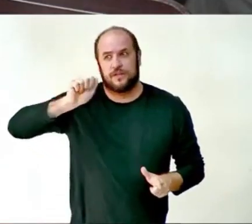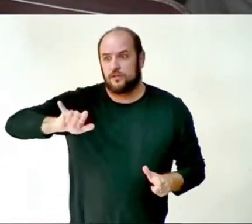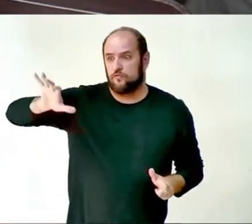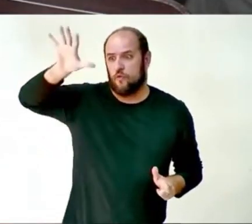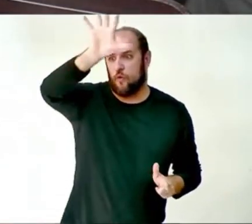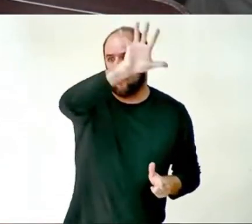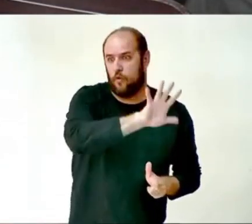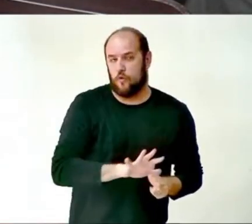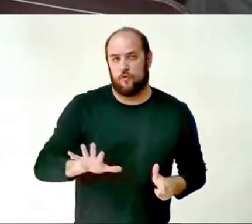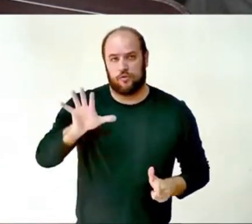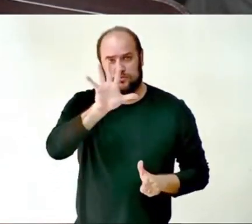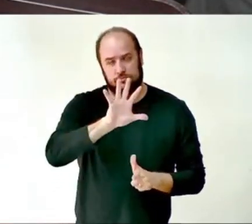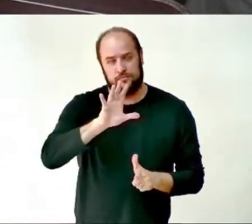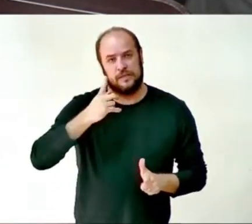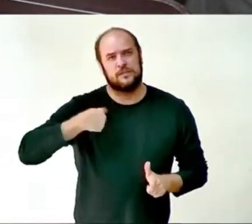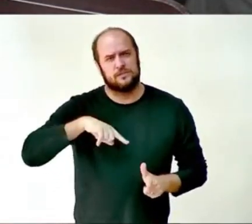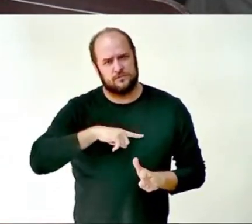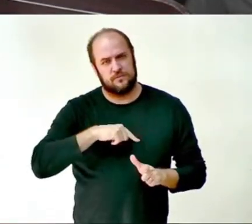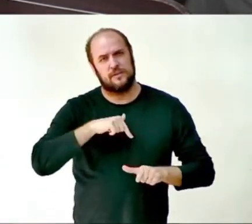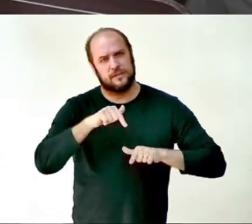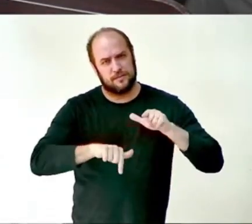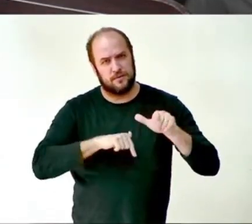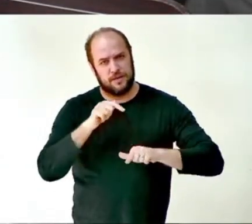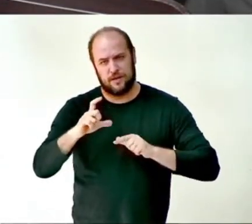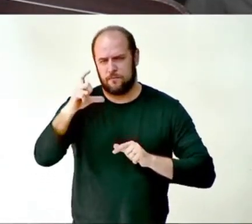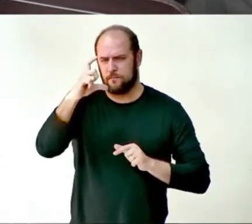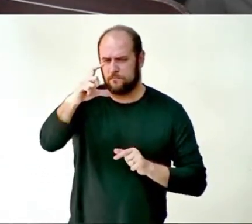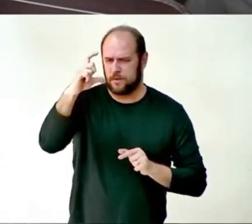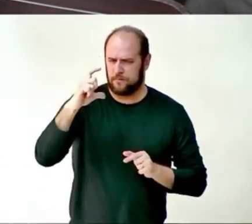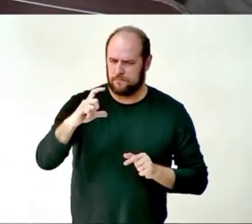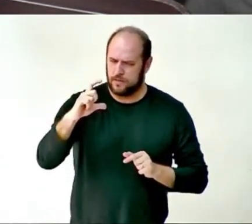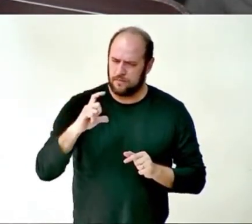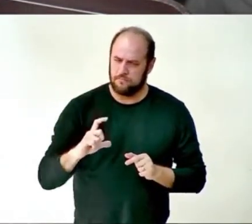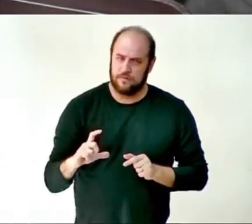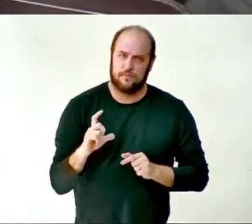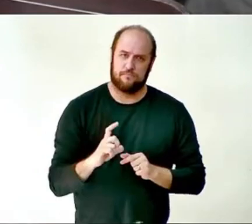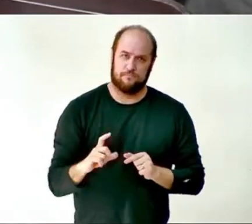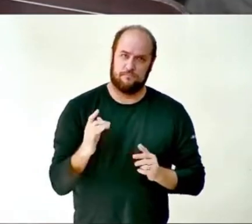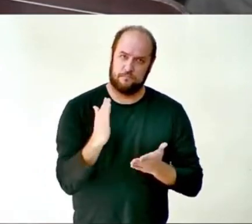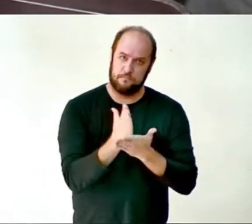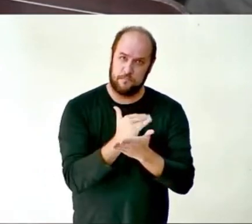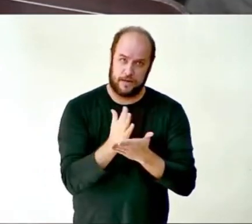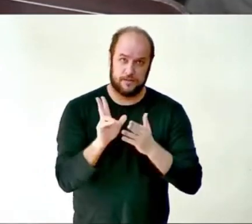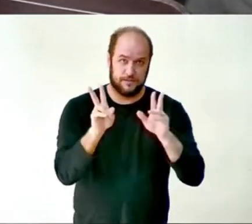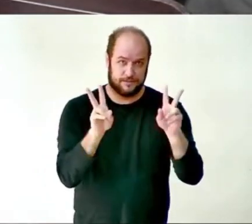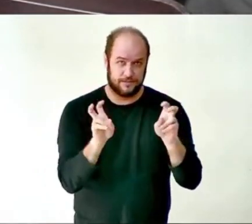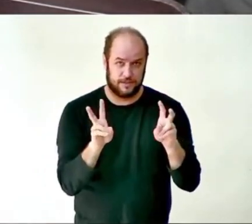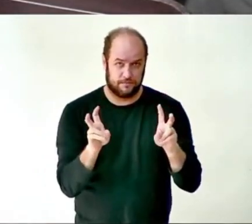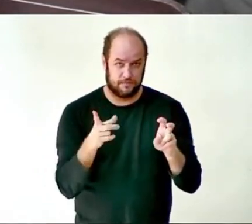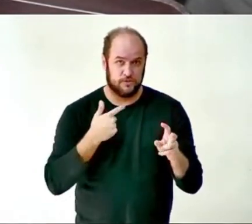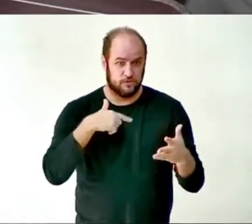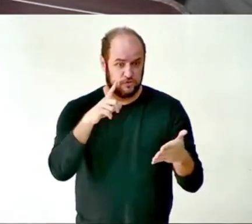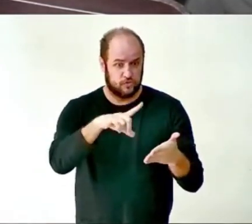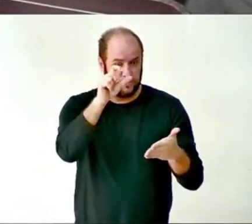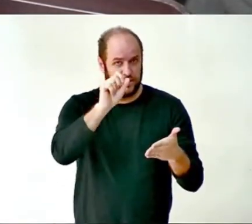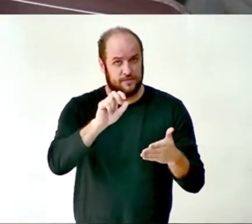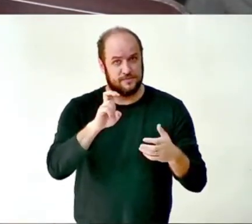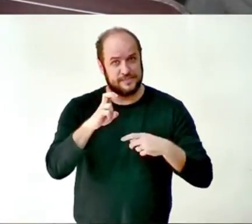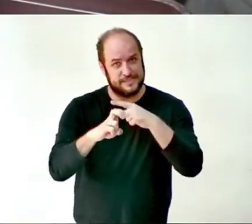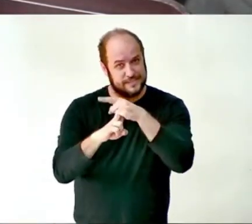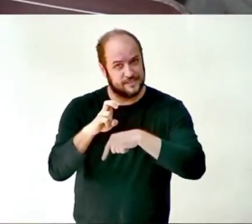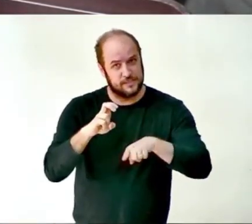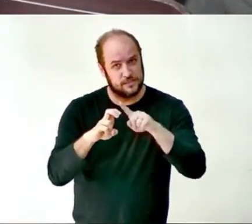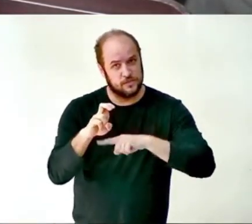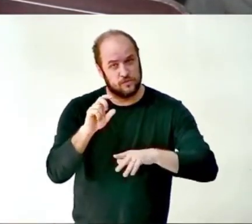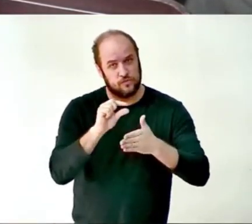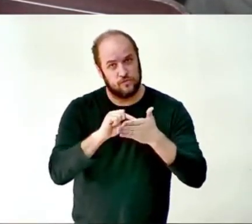bem. Como nós trabalhamos com partes, com perícopes, com passagens, com temas, então eu selecionei esses 5 versículos aqui